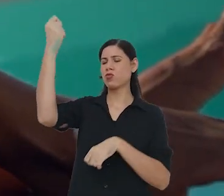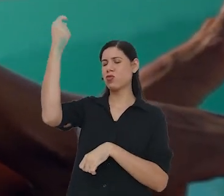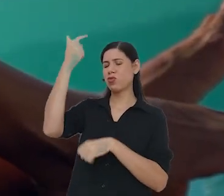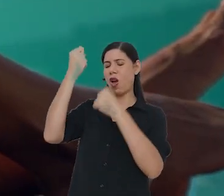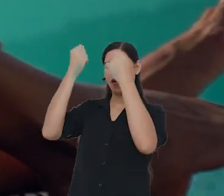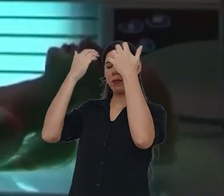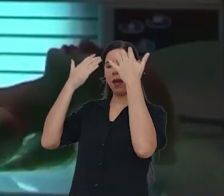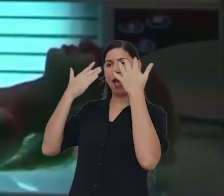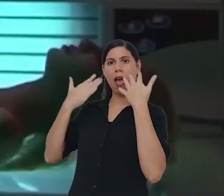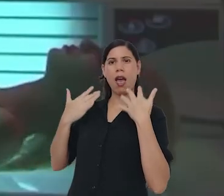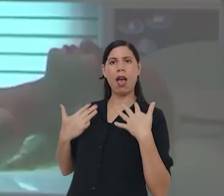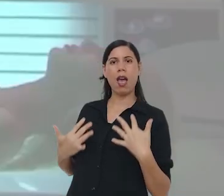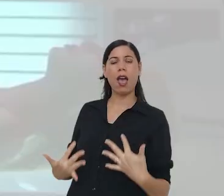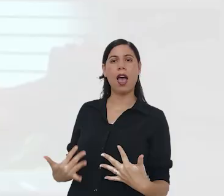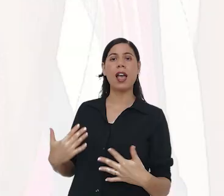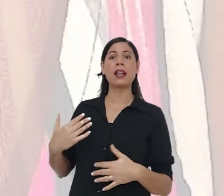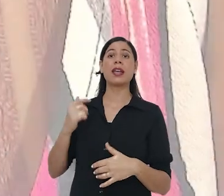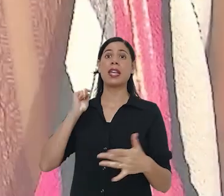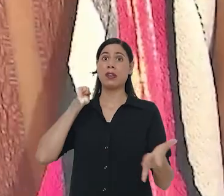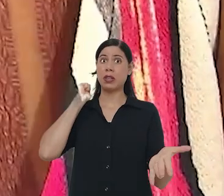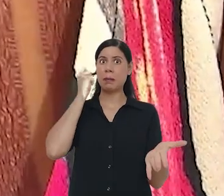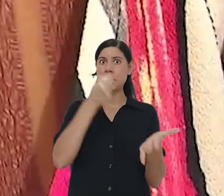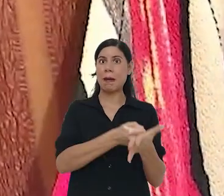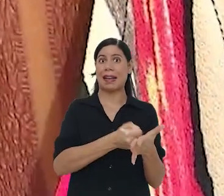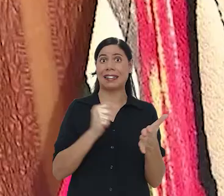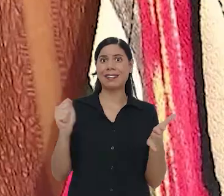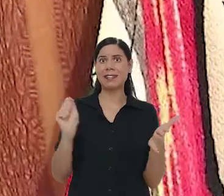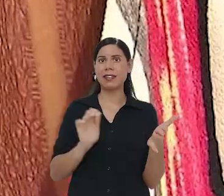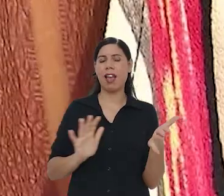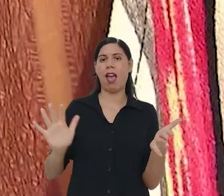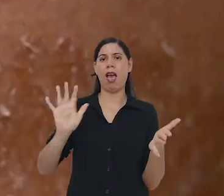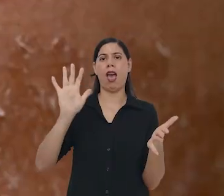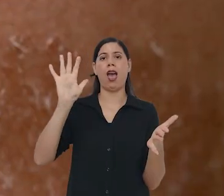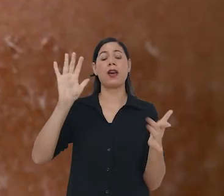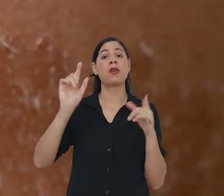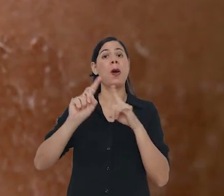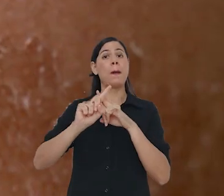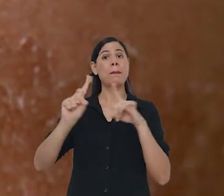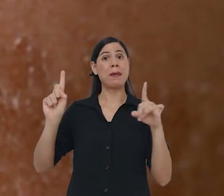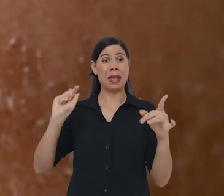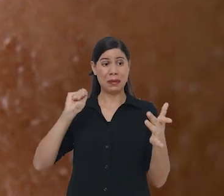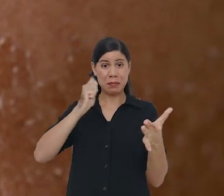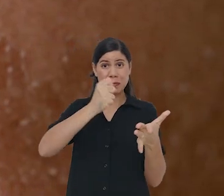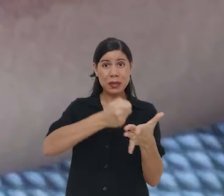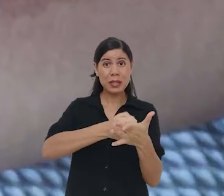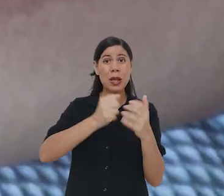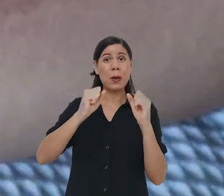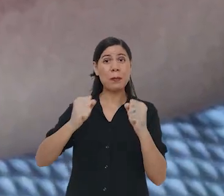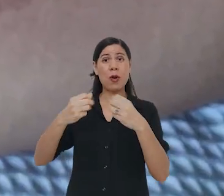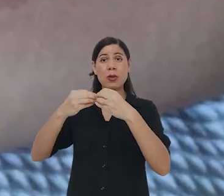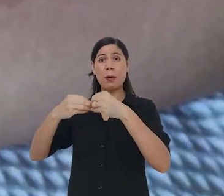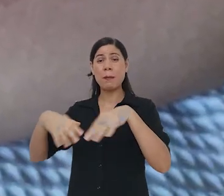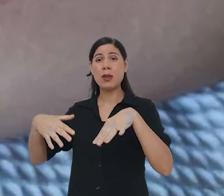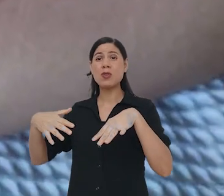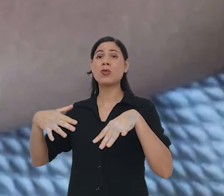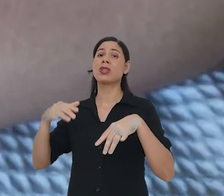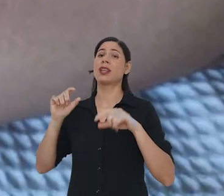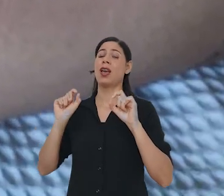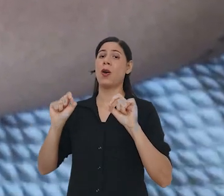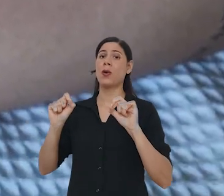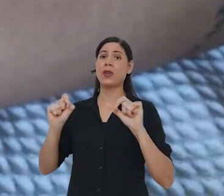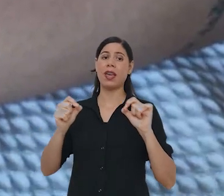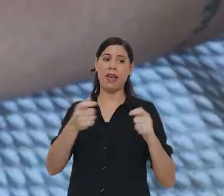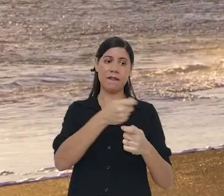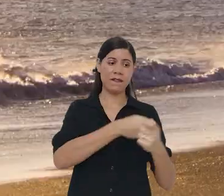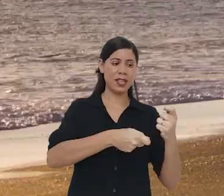bronze, não é mesmo? Gostam tanto que chegam a pagar caro por isso. Um preço que pode ir além da questão